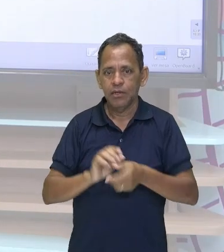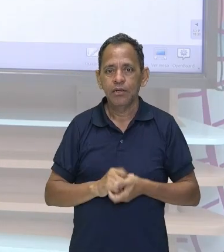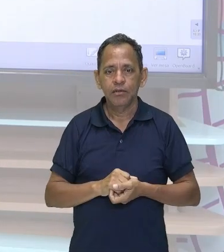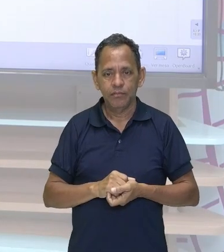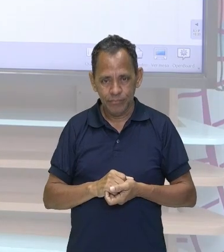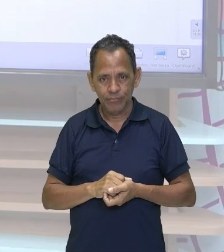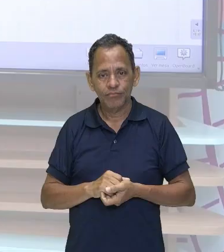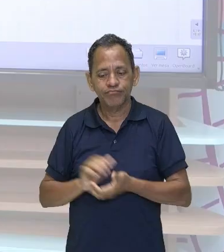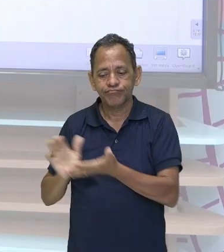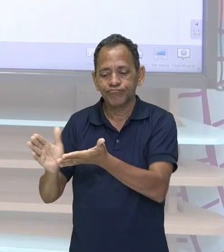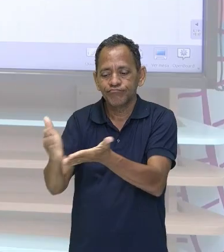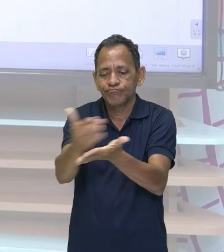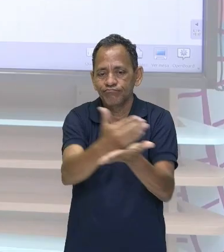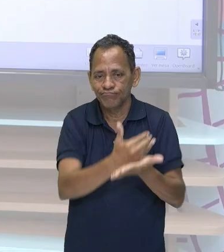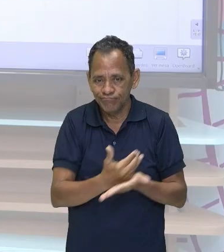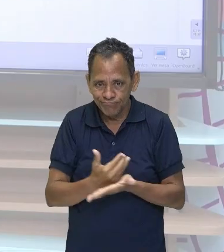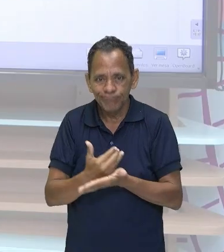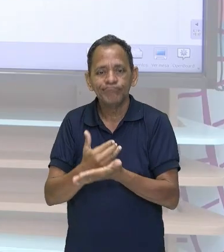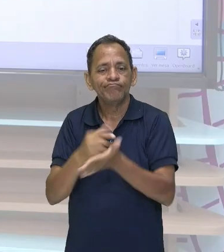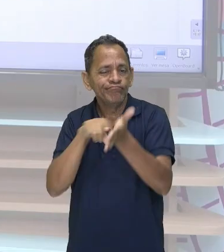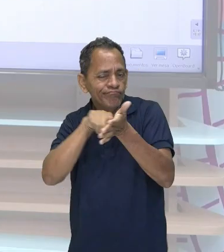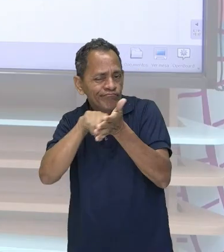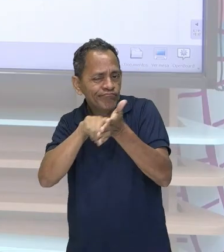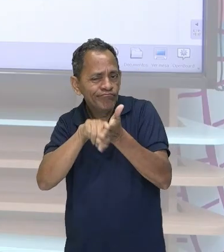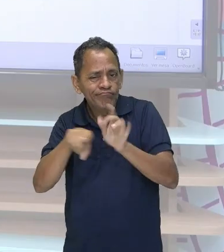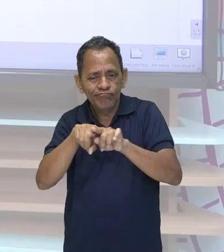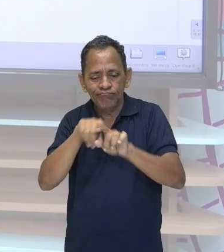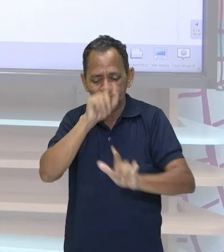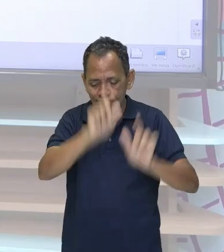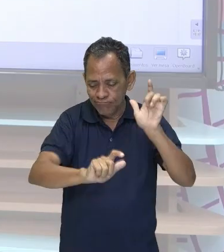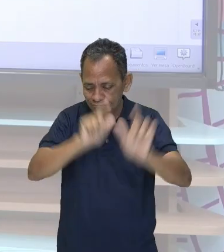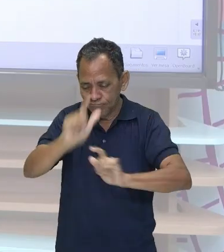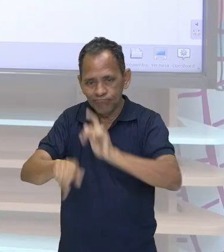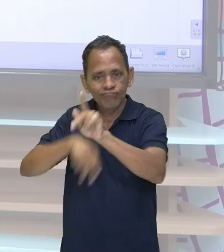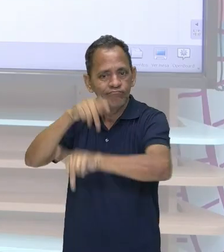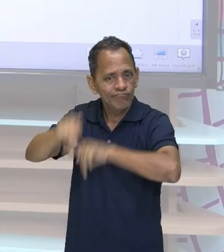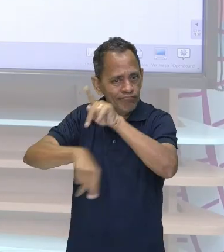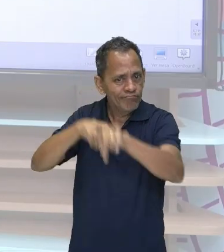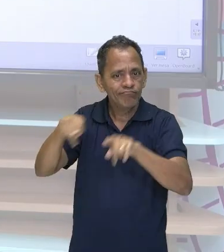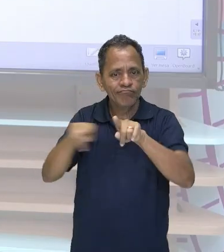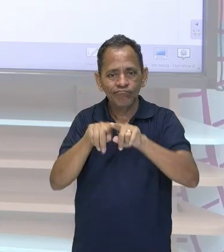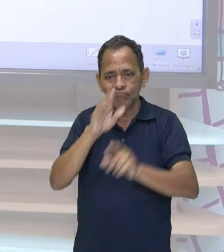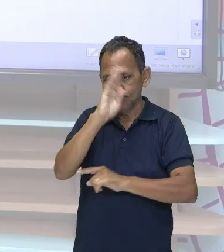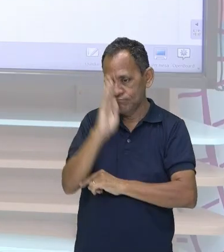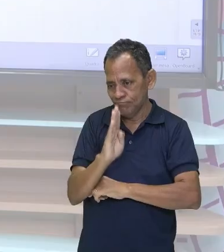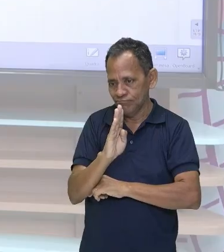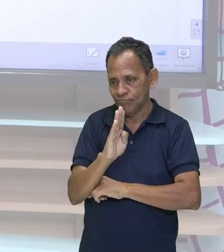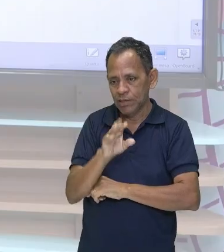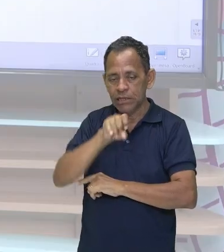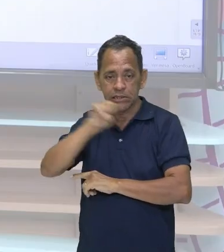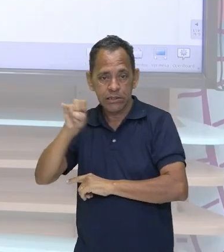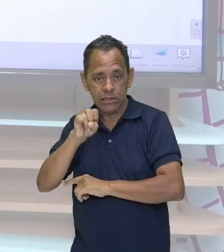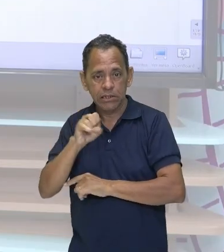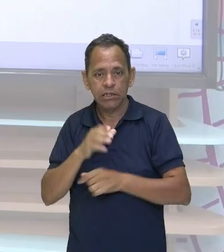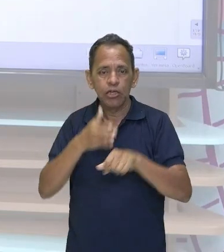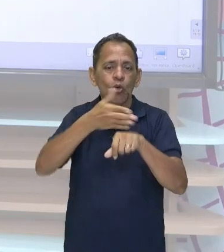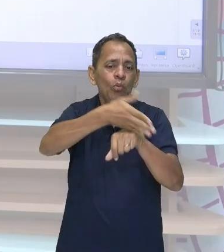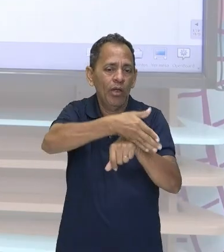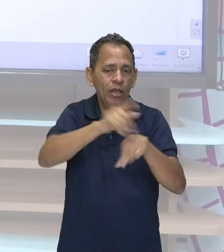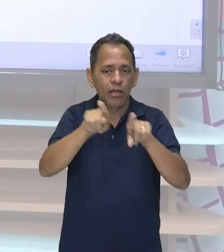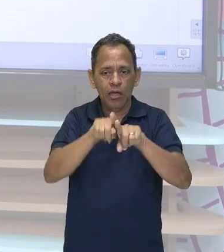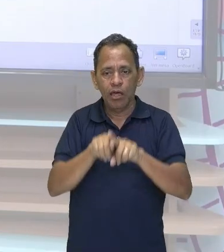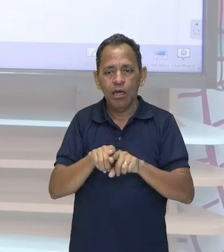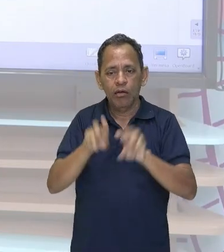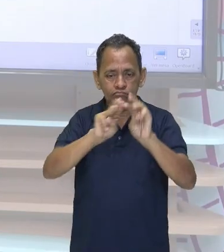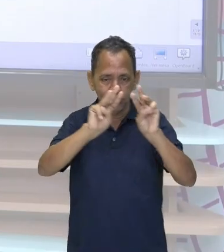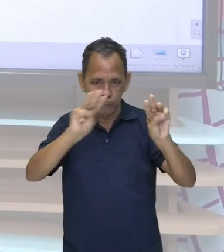esse levantamento com relação à população do Brasil, né? Por exemplo, se você quiser entrar no site do IBGE e